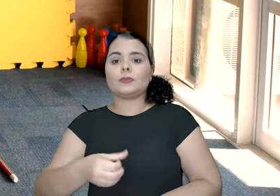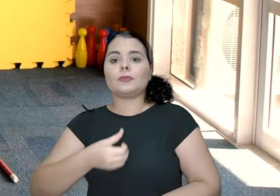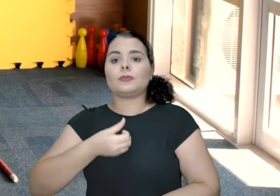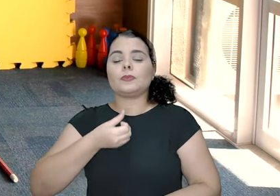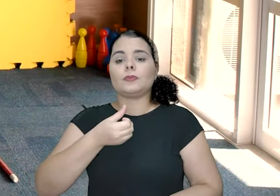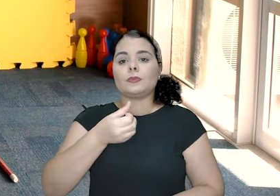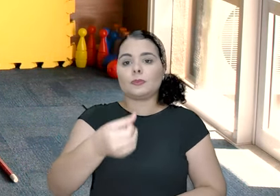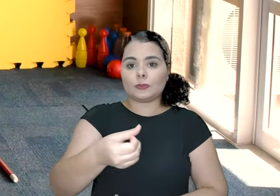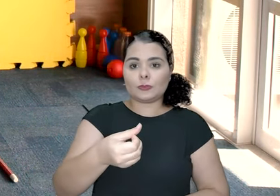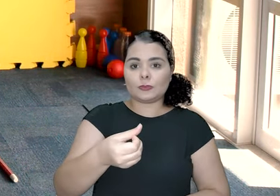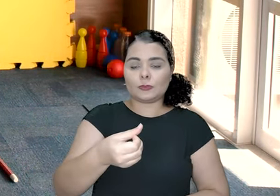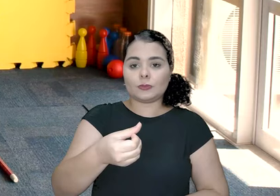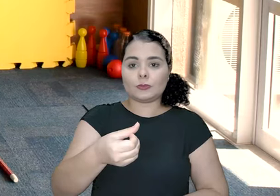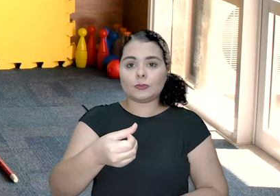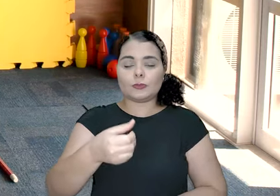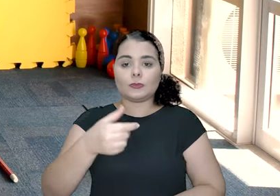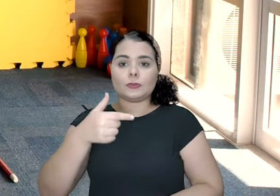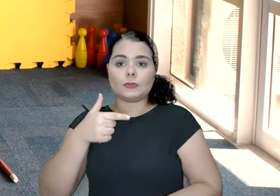seis,